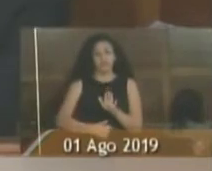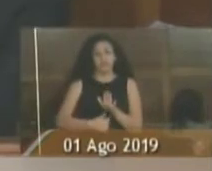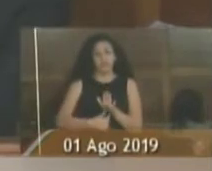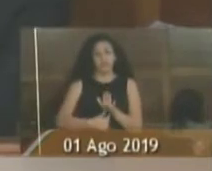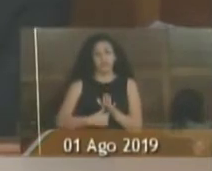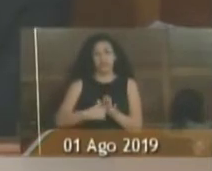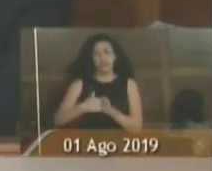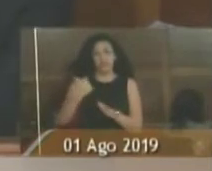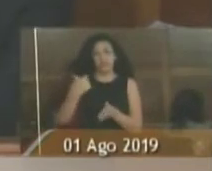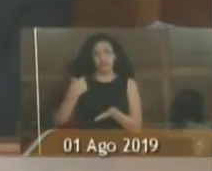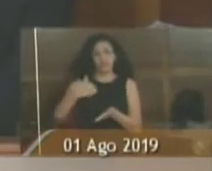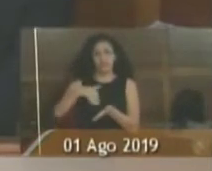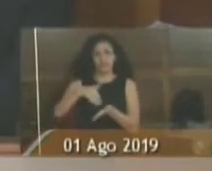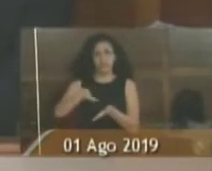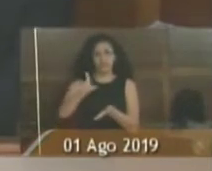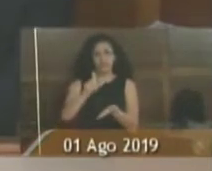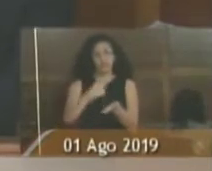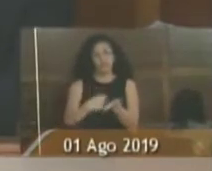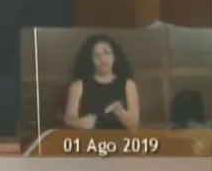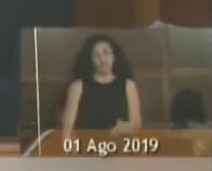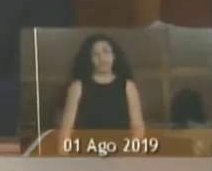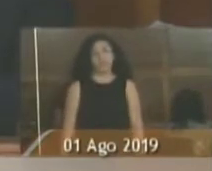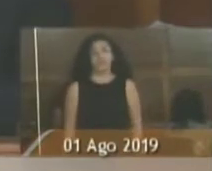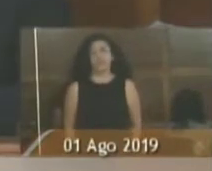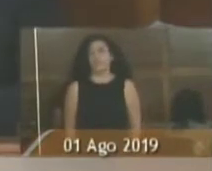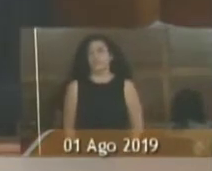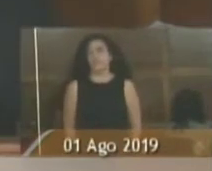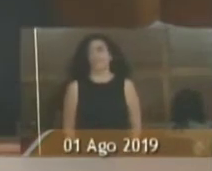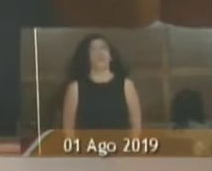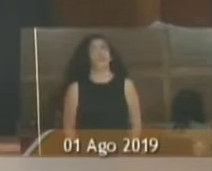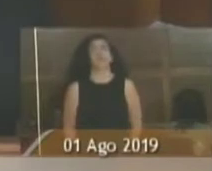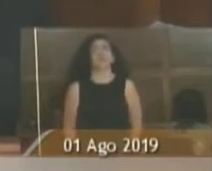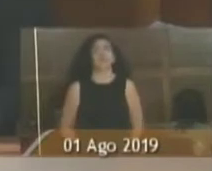eu, segundo secretário DOC, subscrevo e assino.